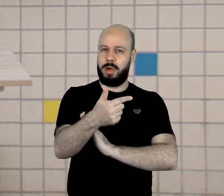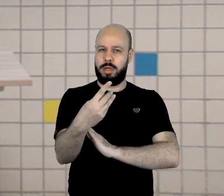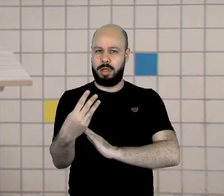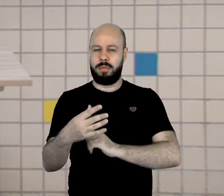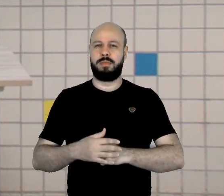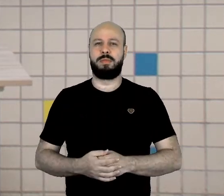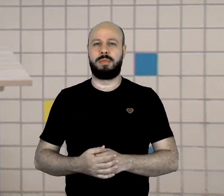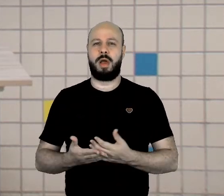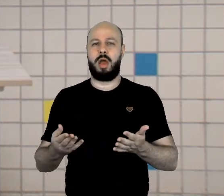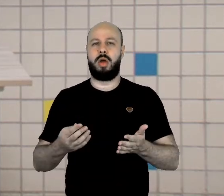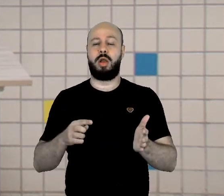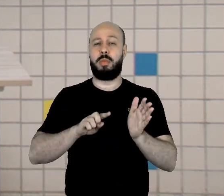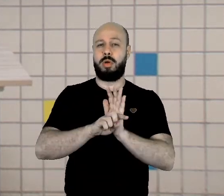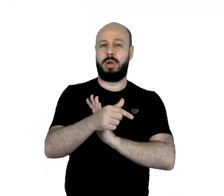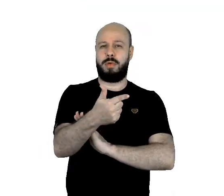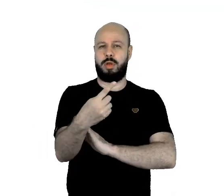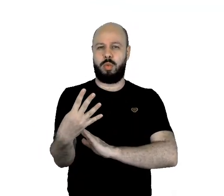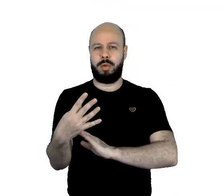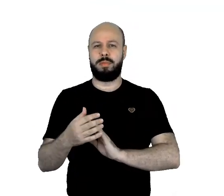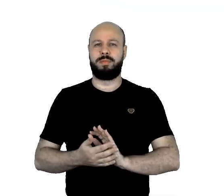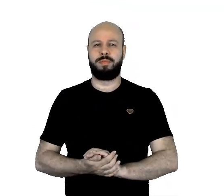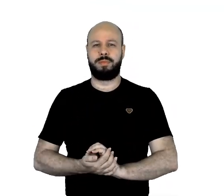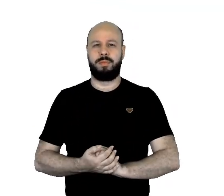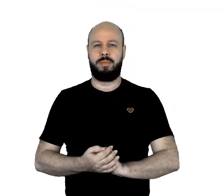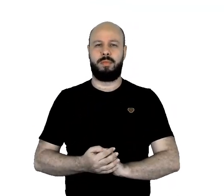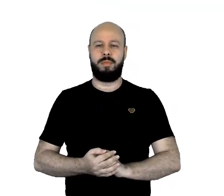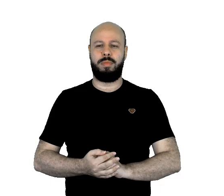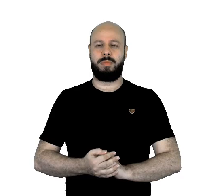questão 24. Ela fala o seguinte: